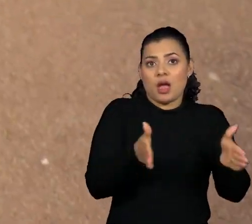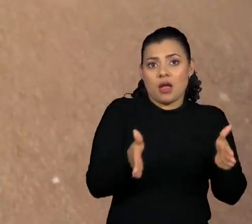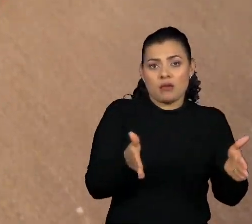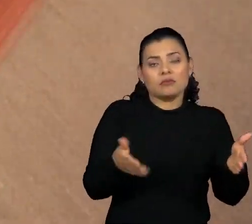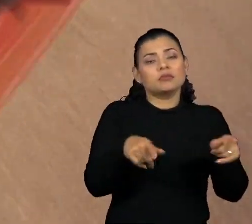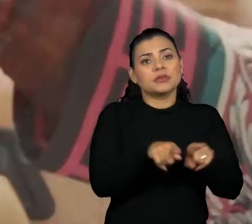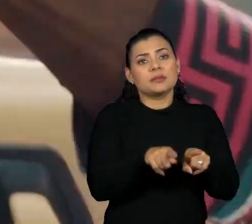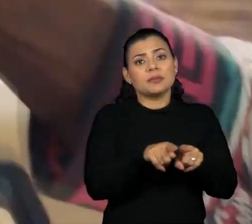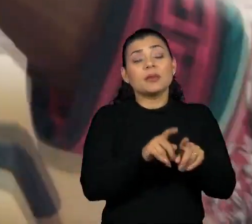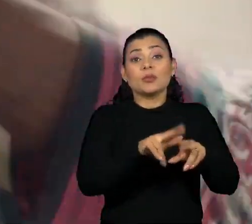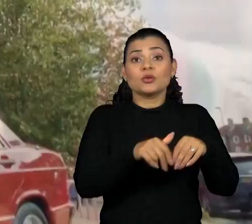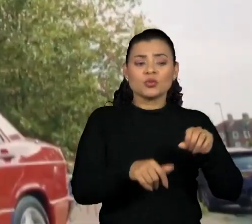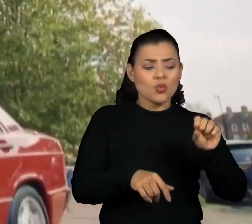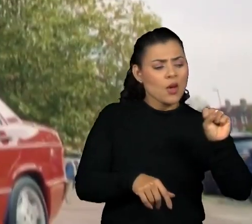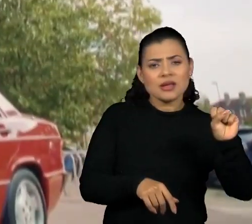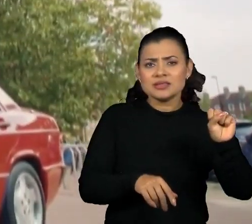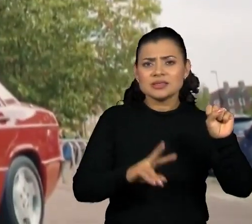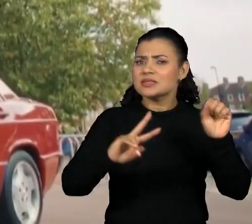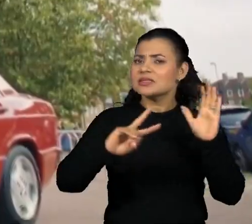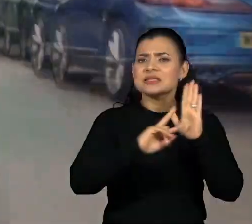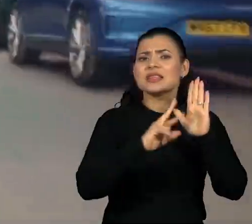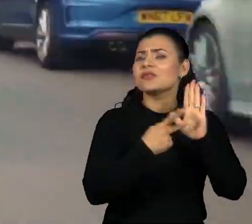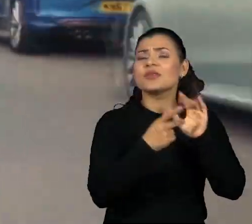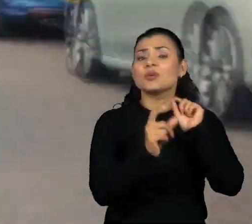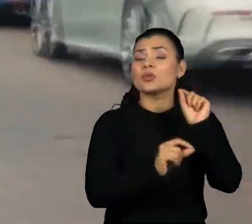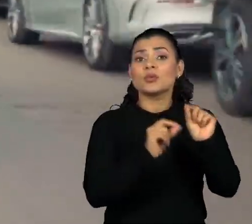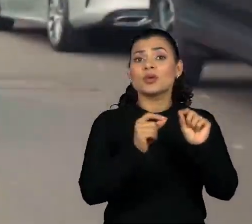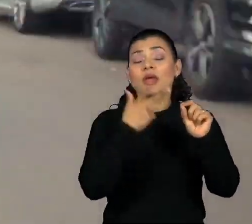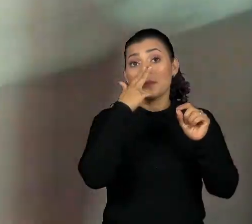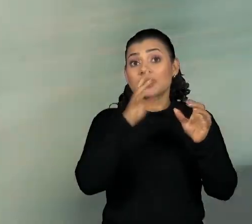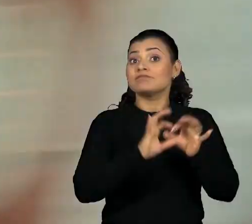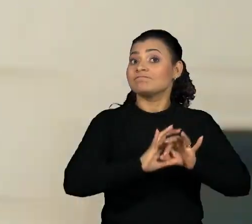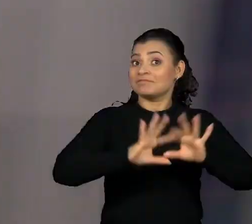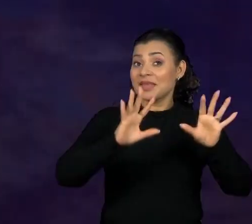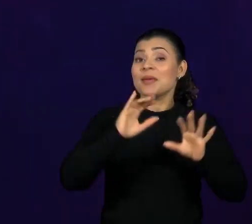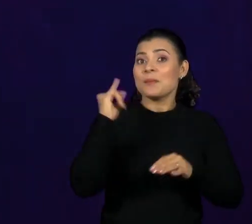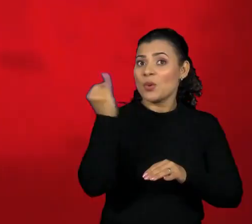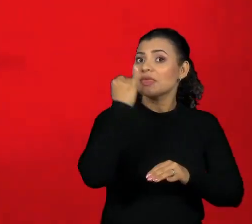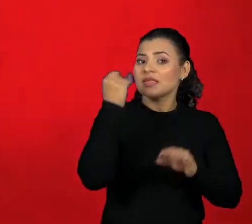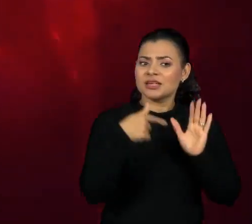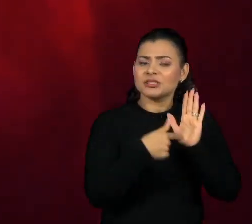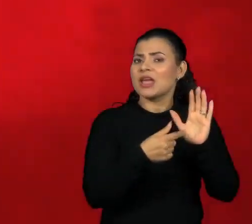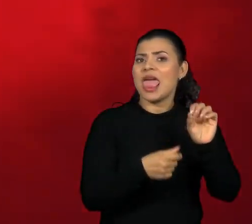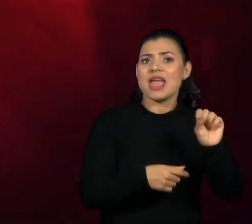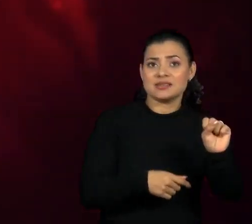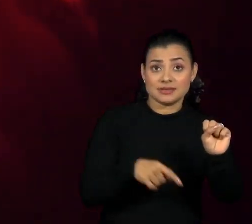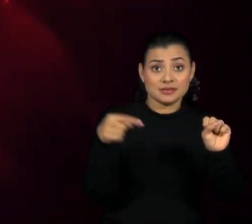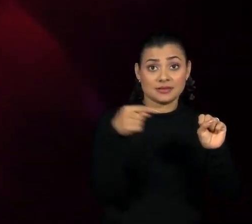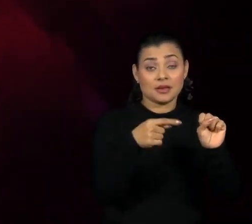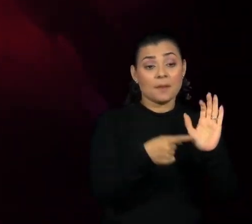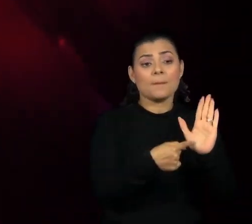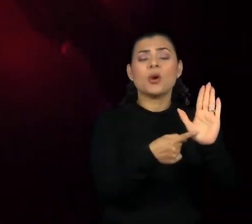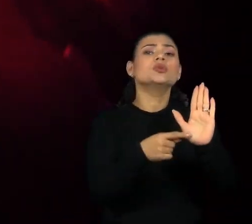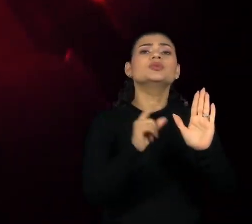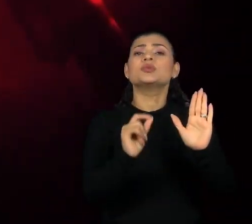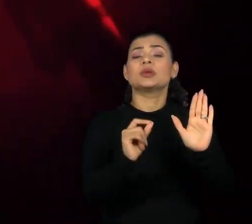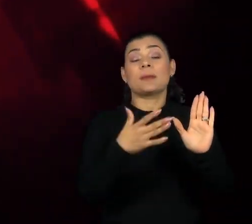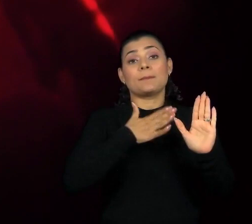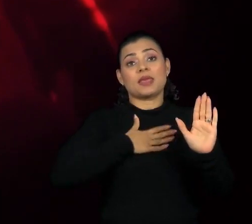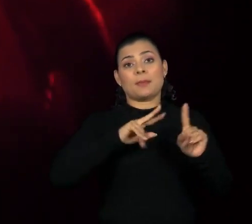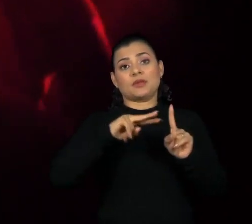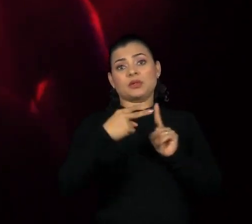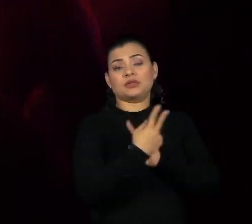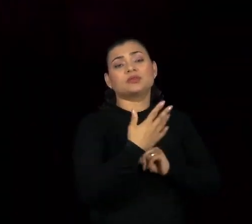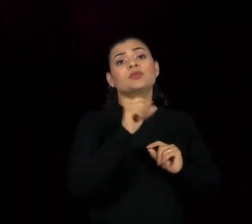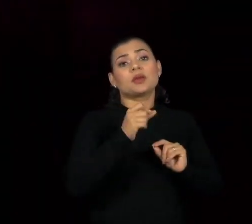acho que esse S no final, ele é um demarcador importante, assim, porque no meu ponto de vista, marca